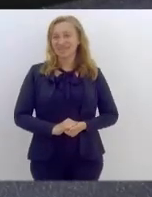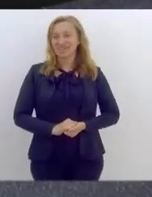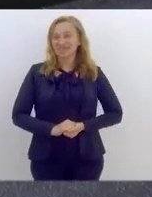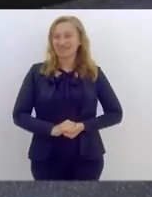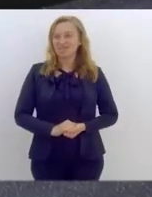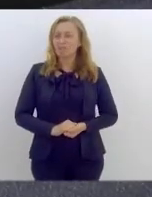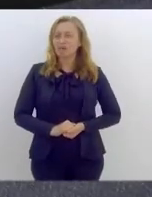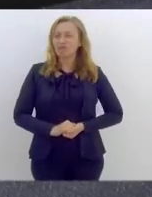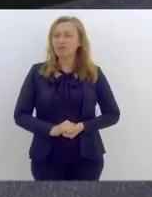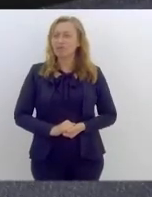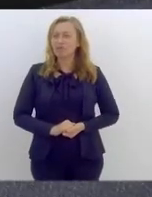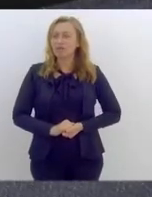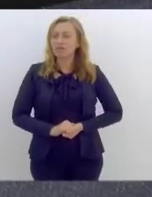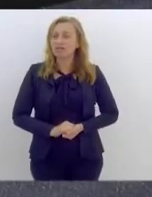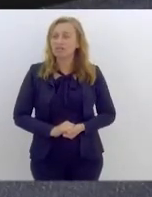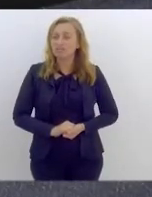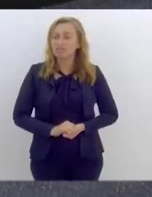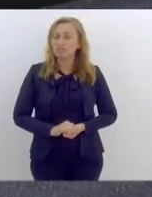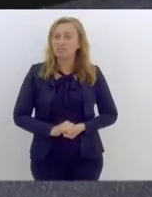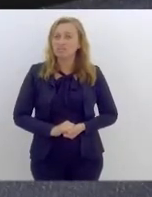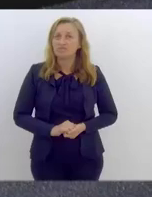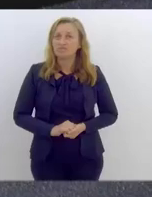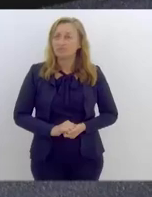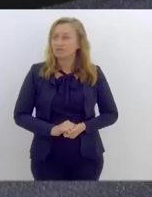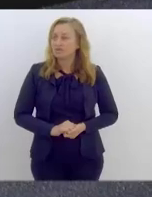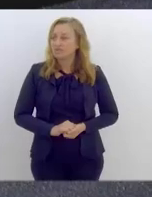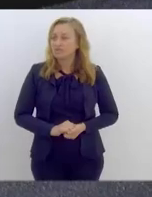E é uma pena, esse violão não está no meu...